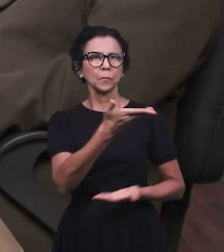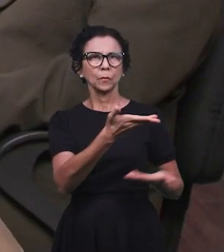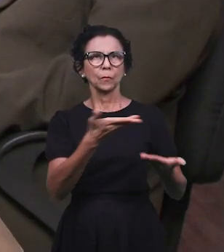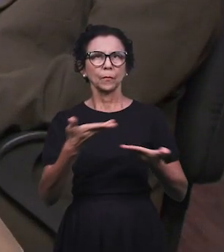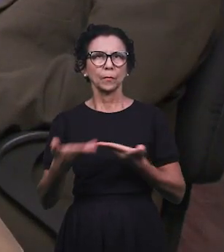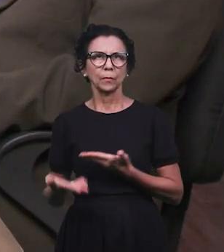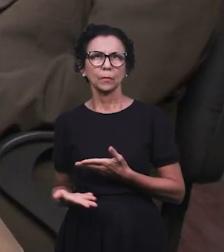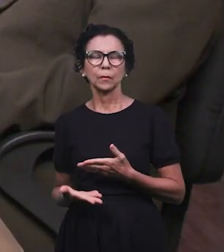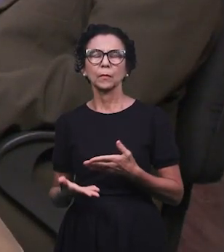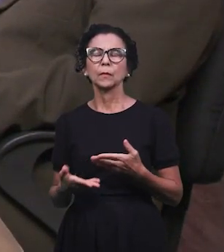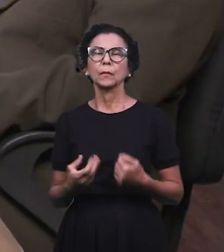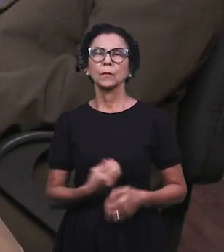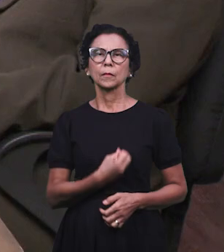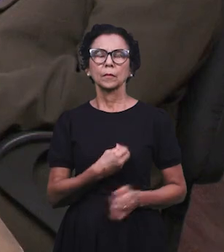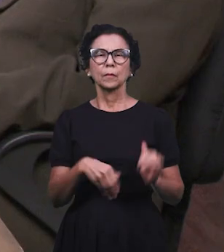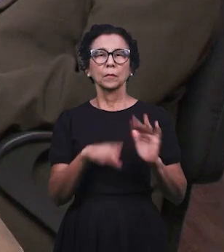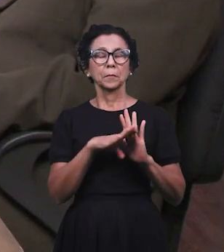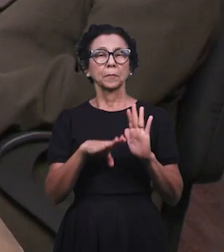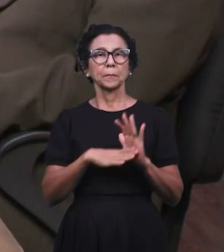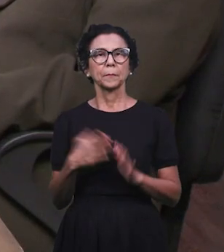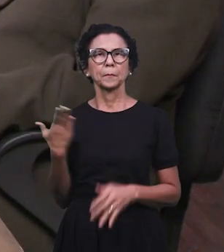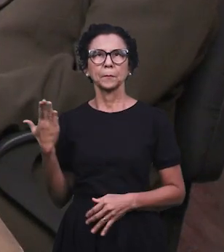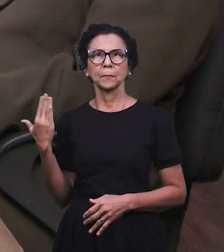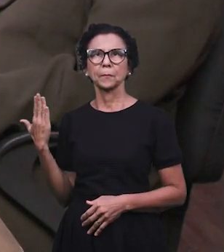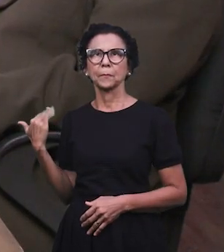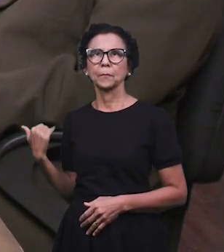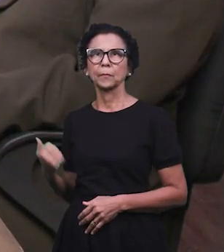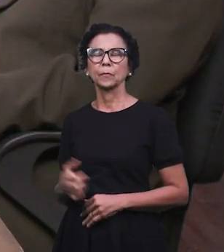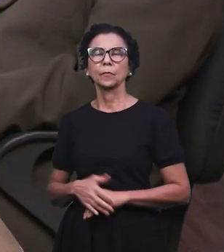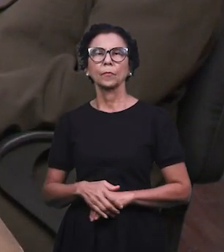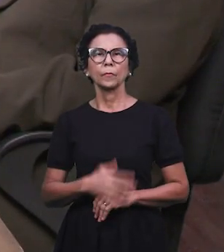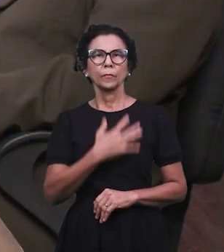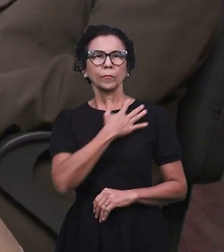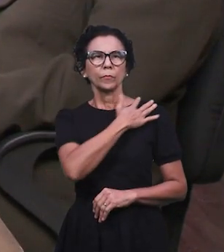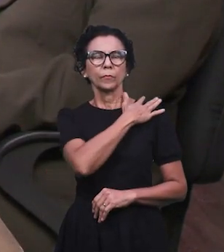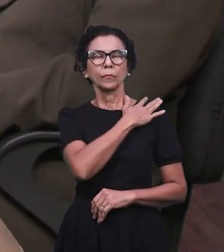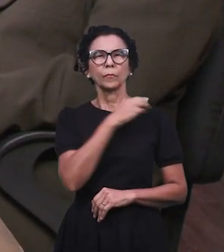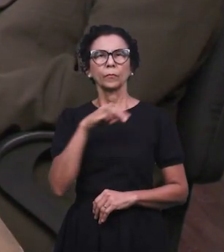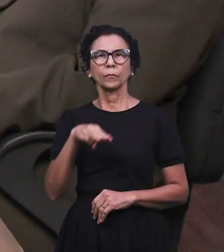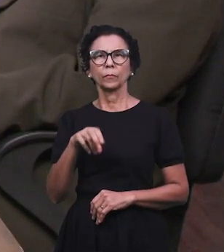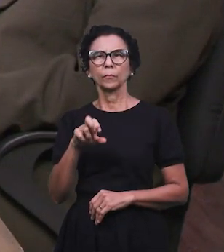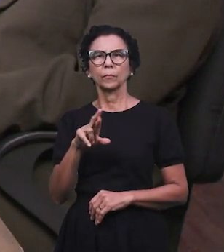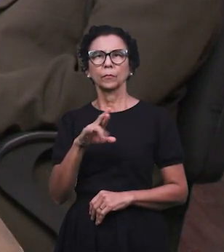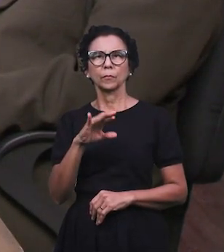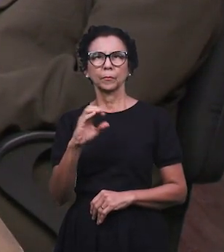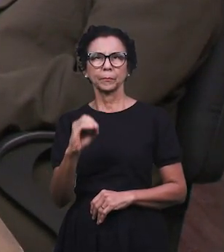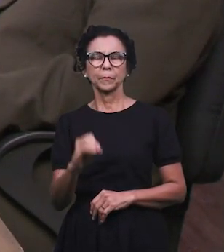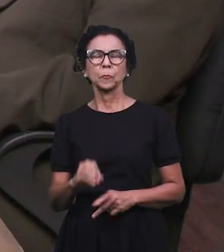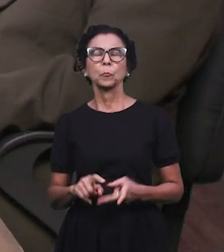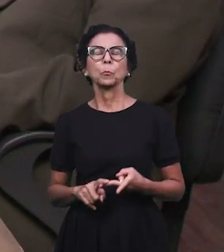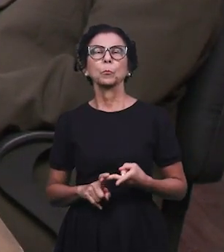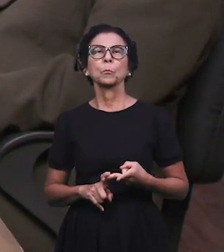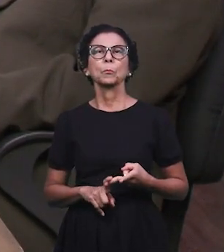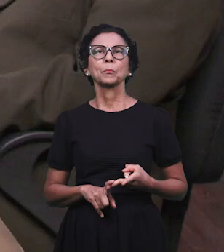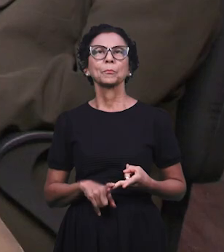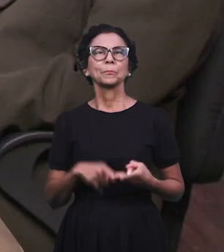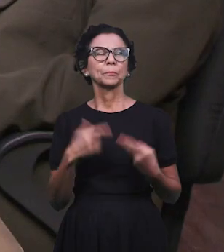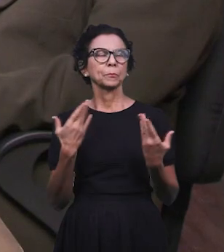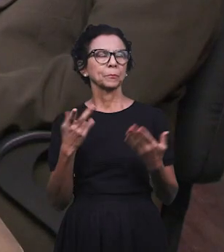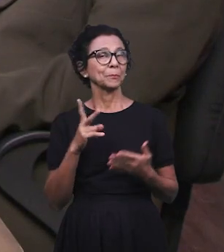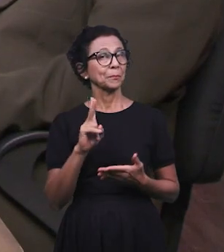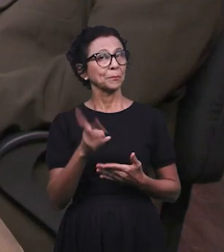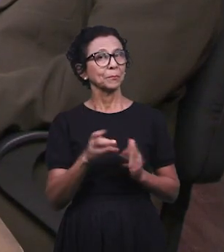mesma forma que naquela oportunidade estiveram conosco, estão aqui o Coronel Mário Pedrosa, a paz do Senhor. A paz do